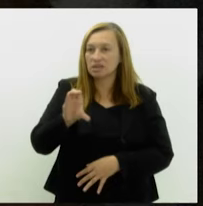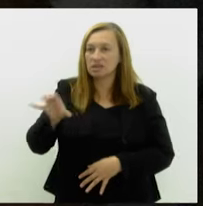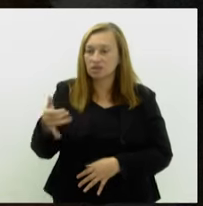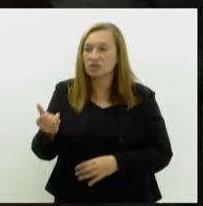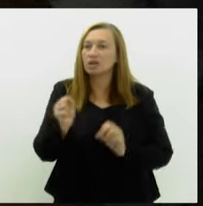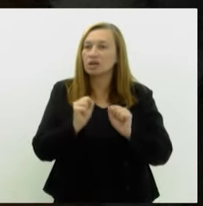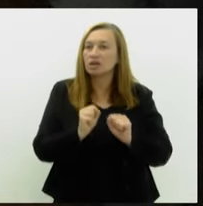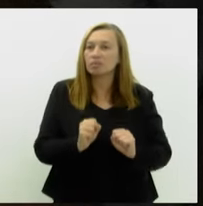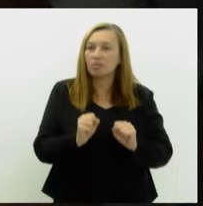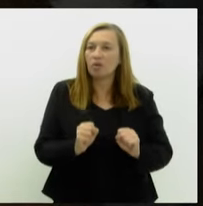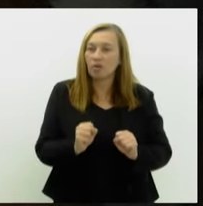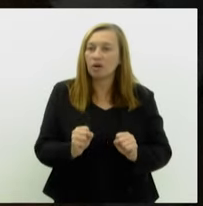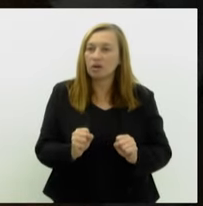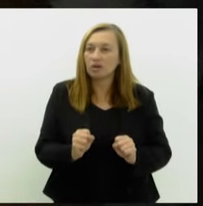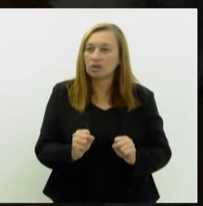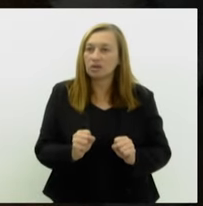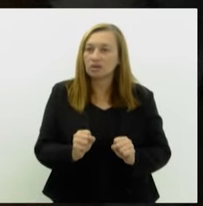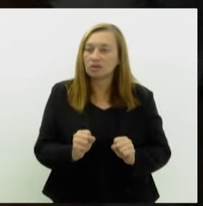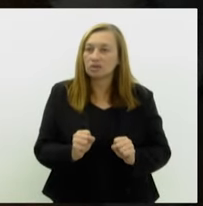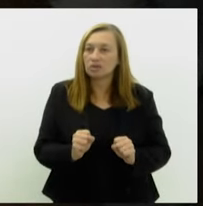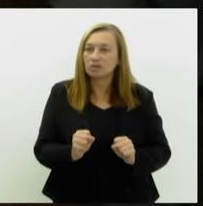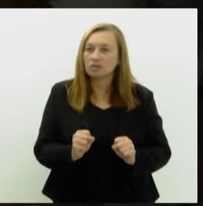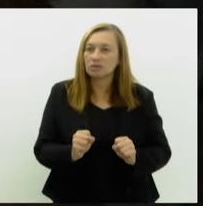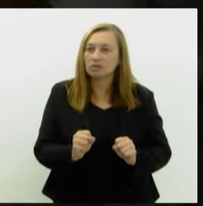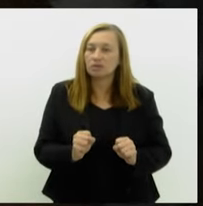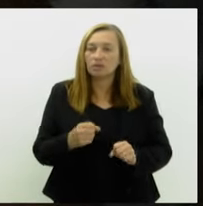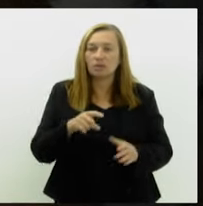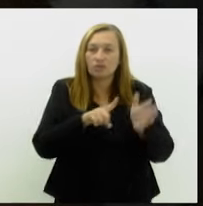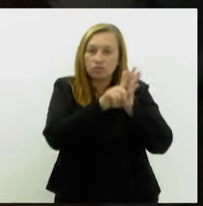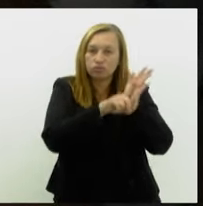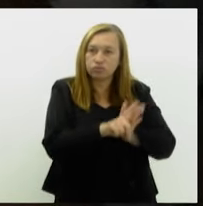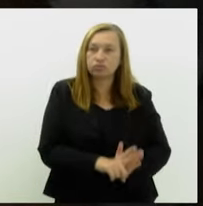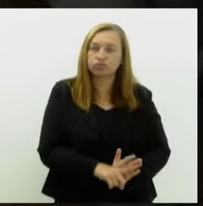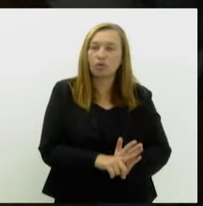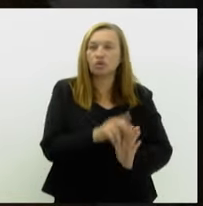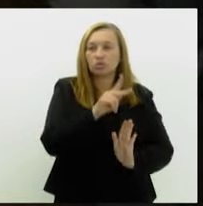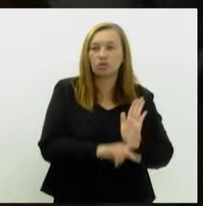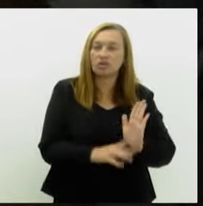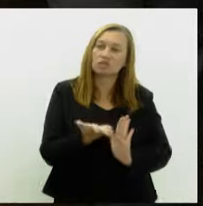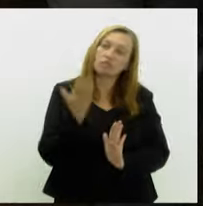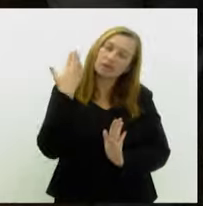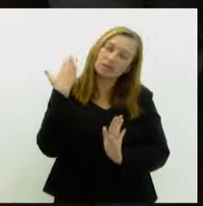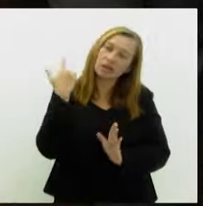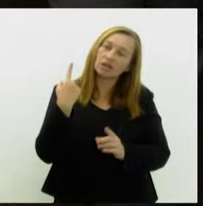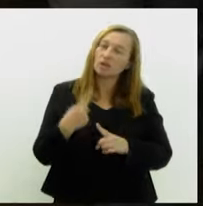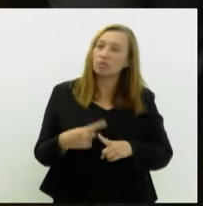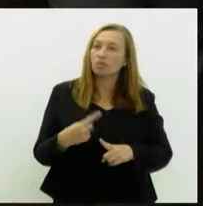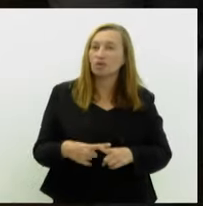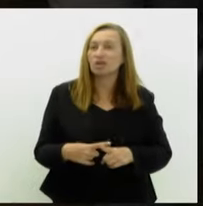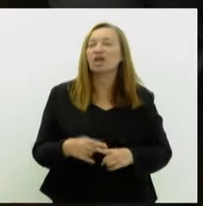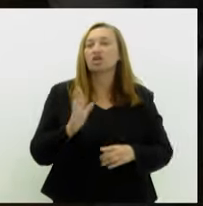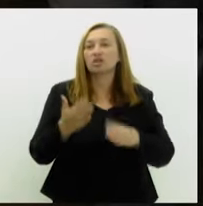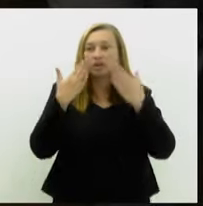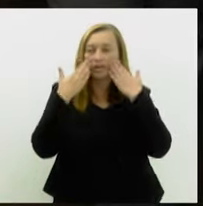possa vislumbrar os projetos anteriores, porque, senão, a gente já tinha apresentado um projeto